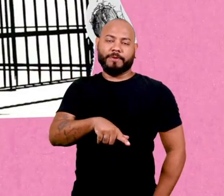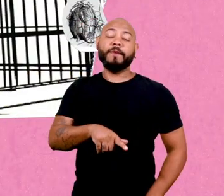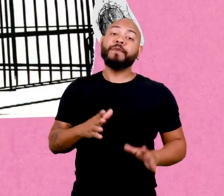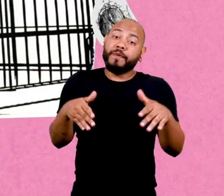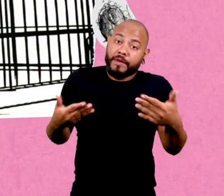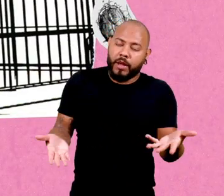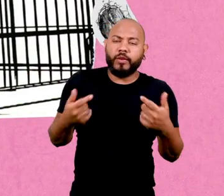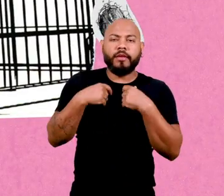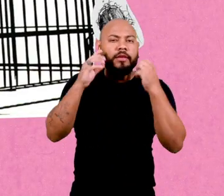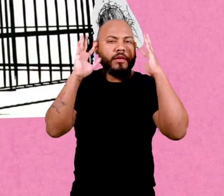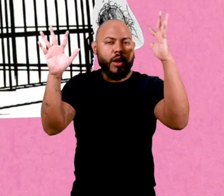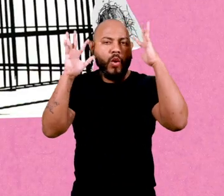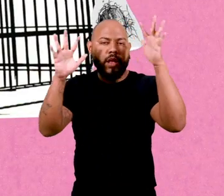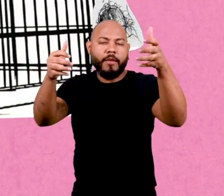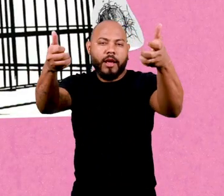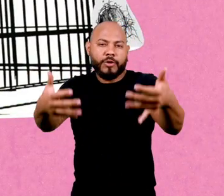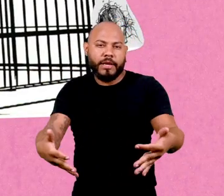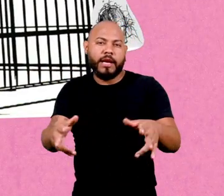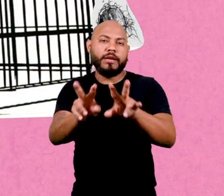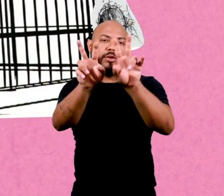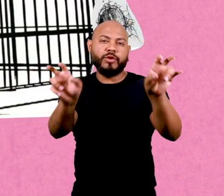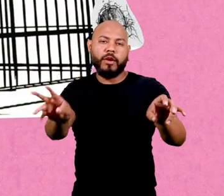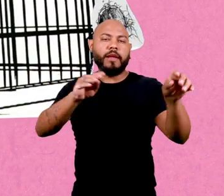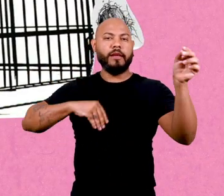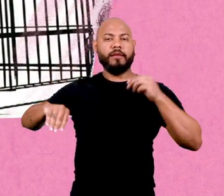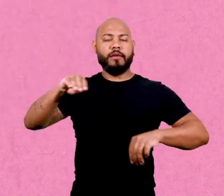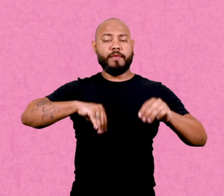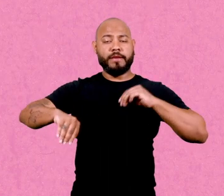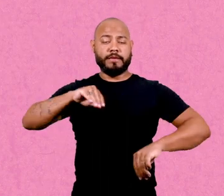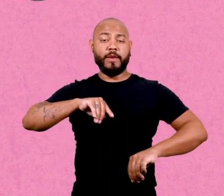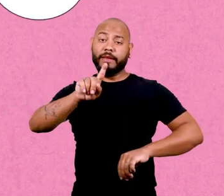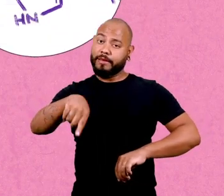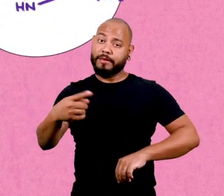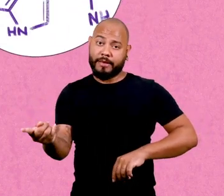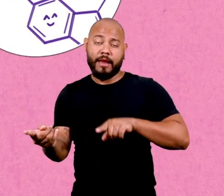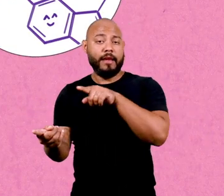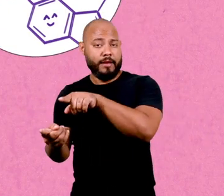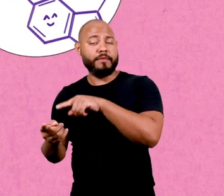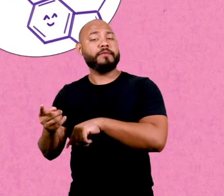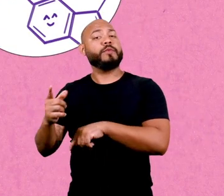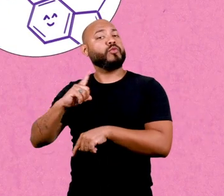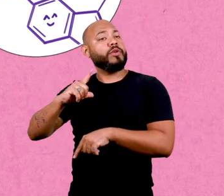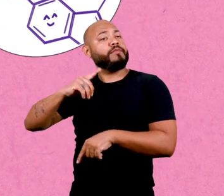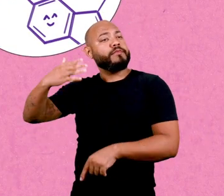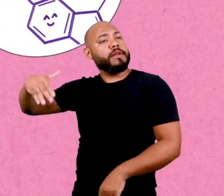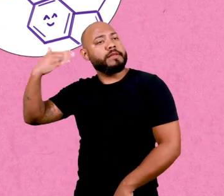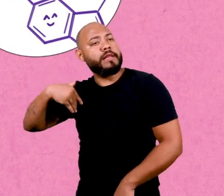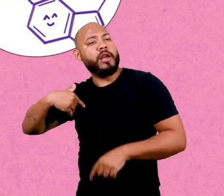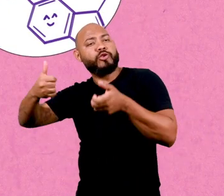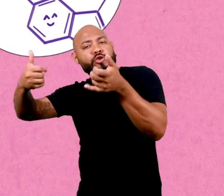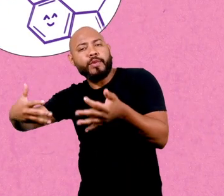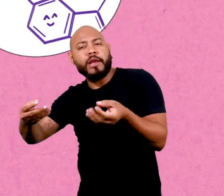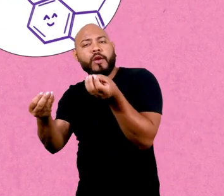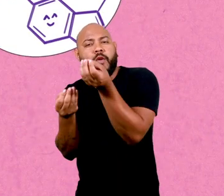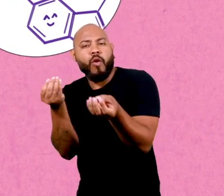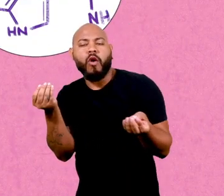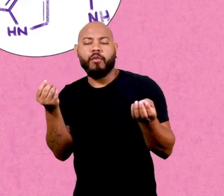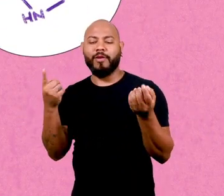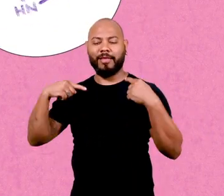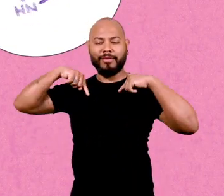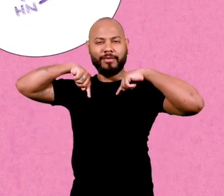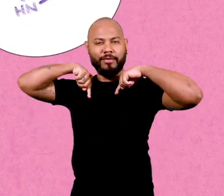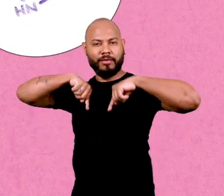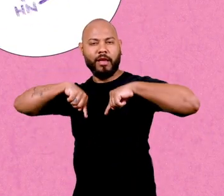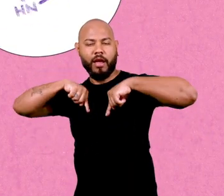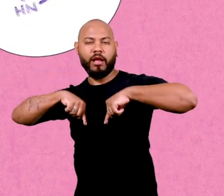teorias, né, que tentam explicar a depressão, a gente tem essa teoria, da teoria monoaminérgica, então, que fala sobre esse desbalanço, né,